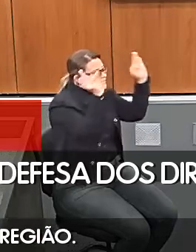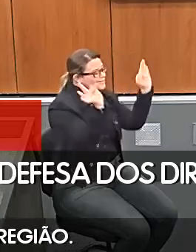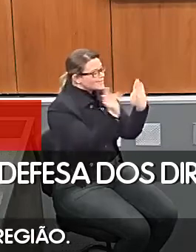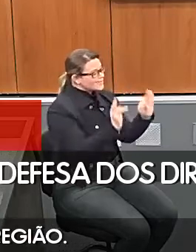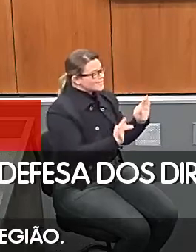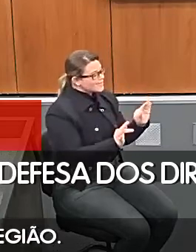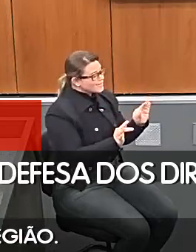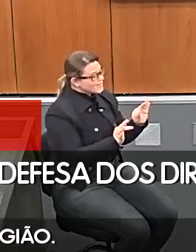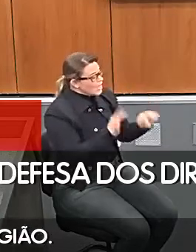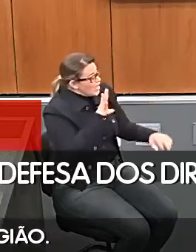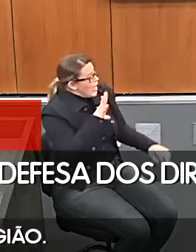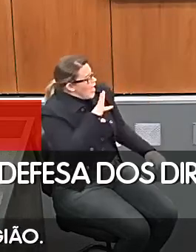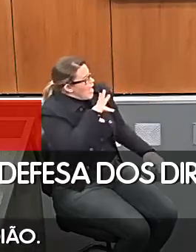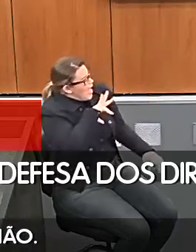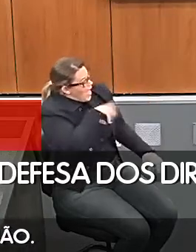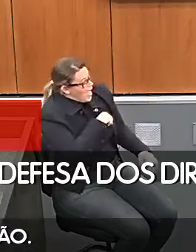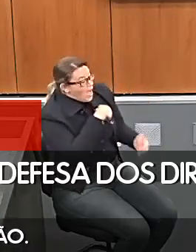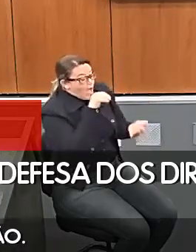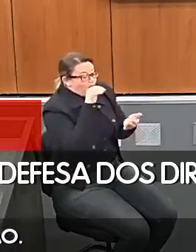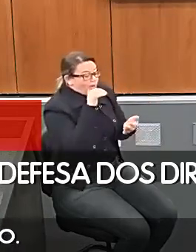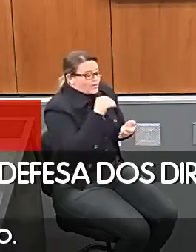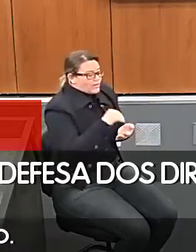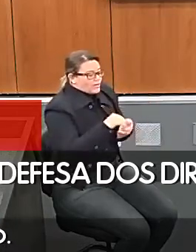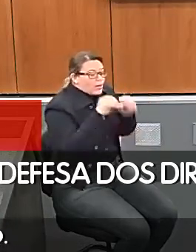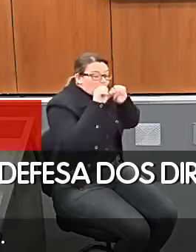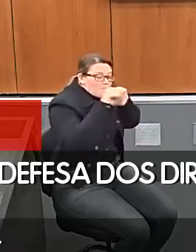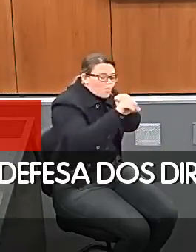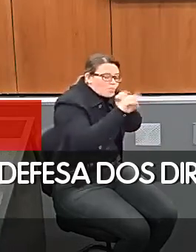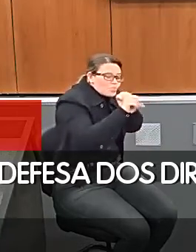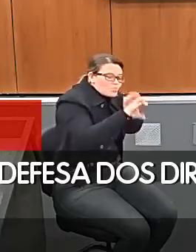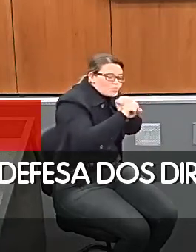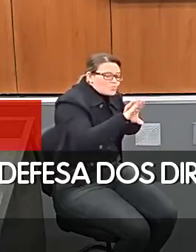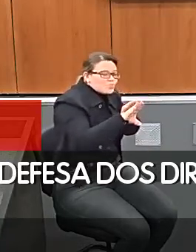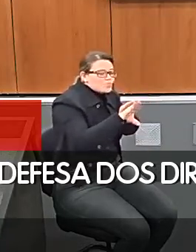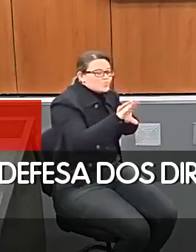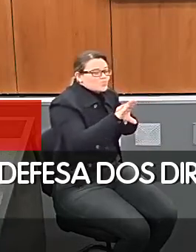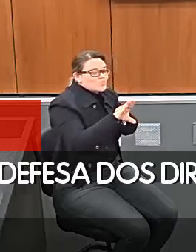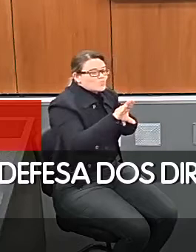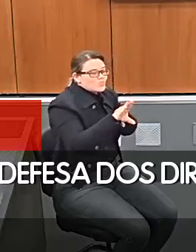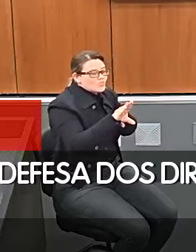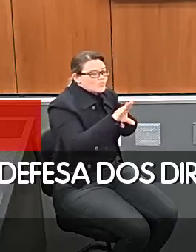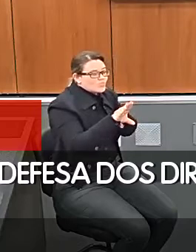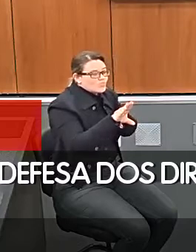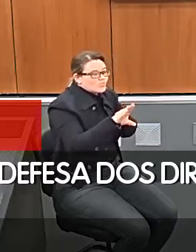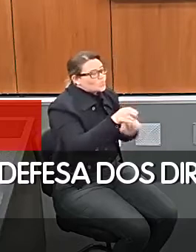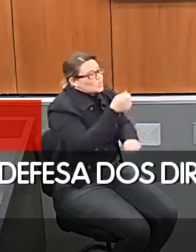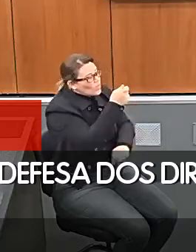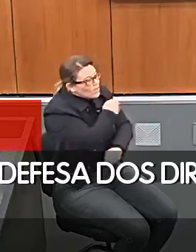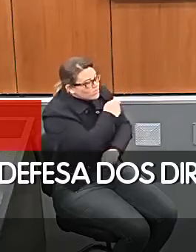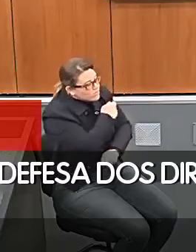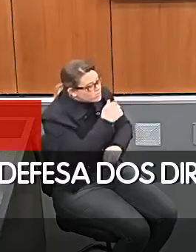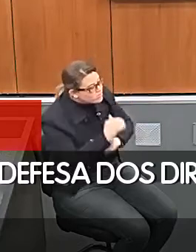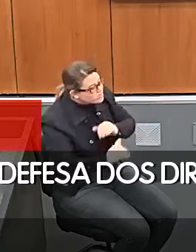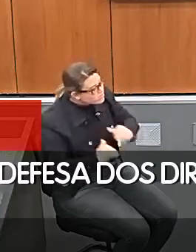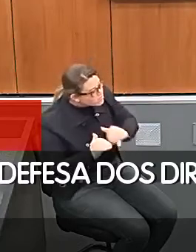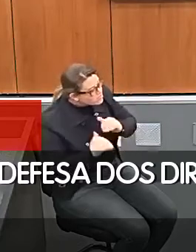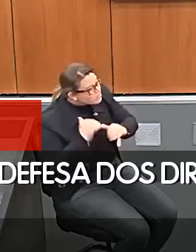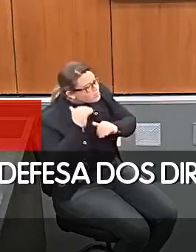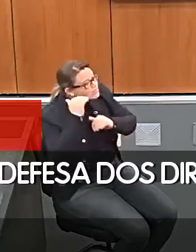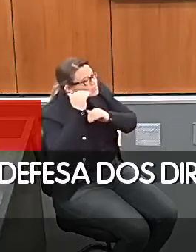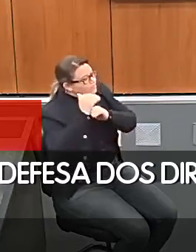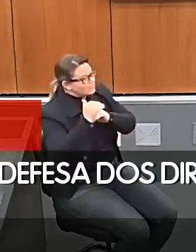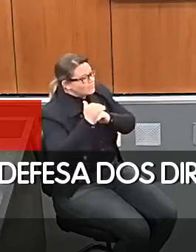gente ama essa educação, esse alunado que nós muitas vezes voltamos com ele para casa,